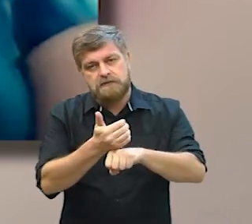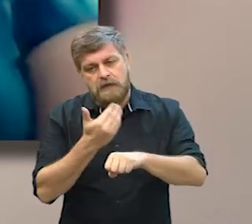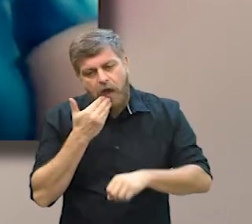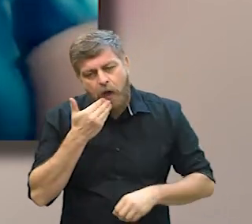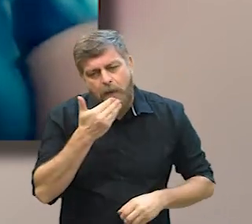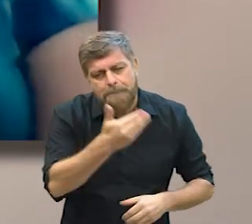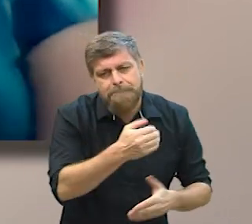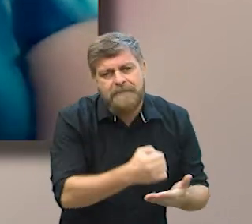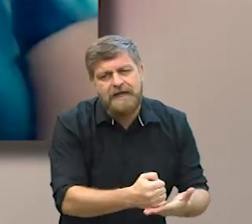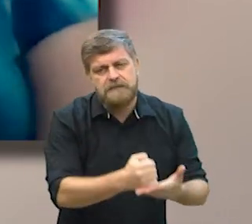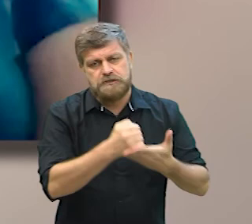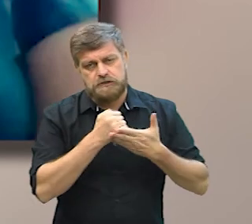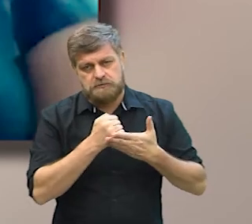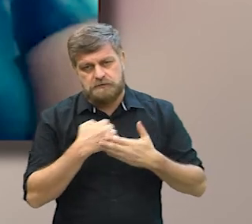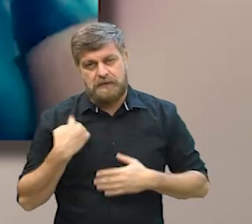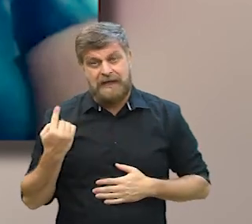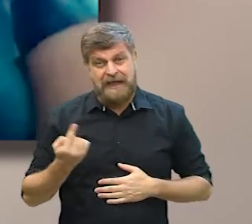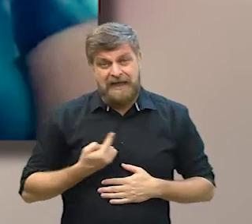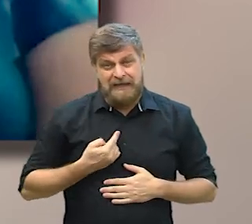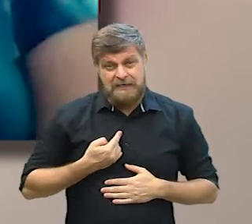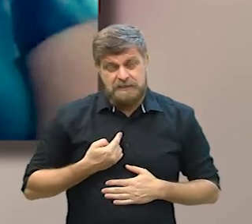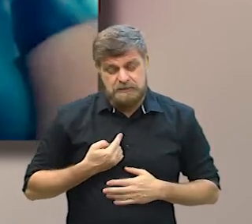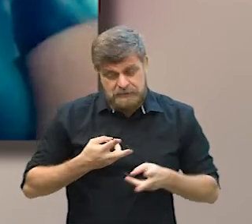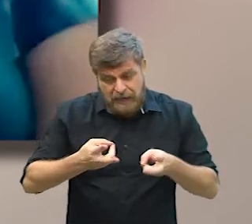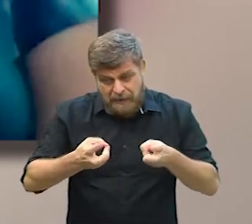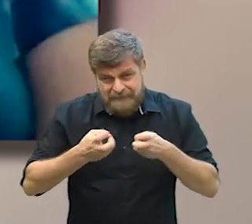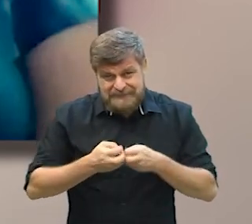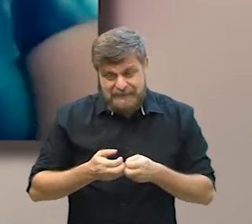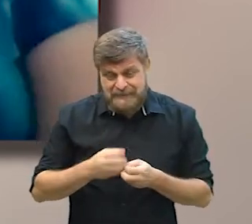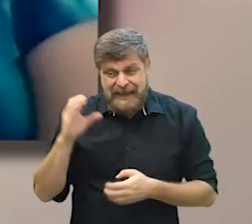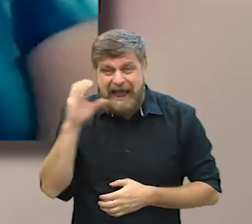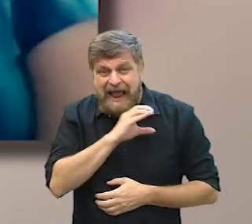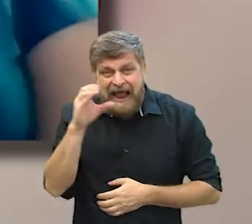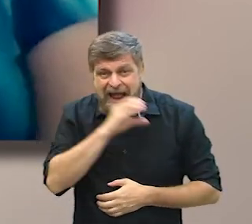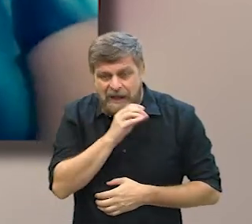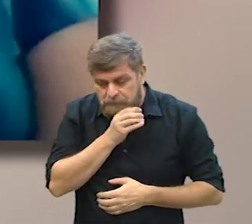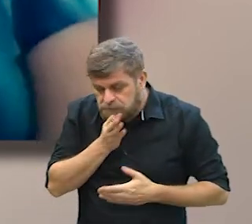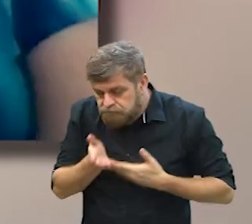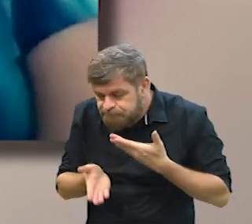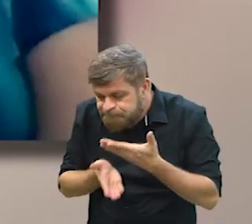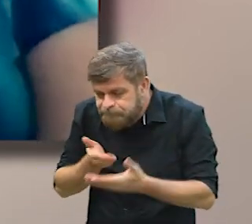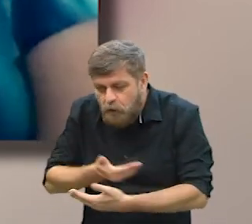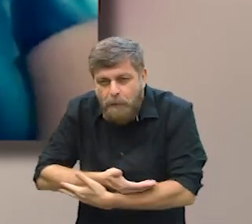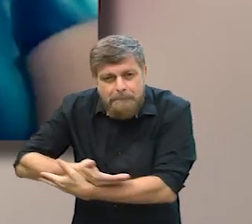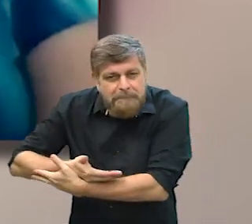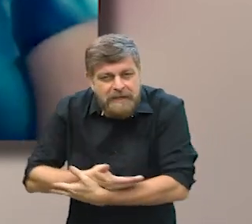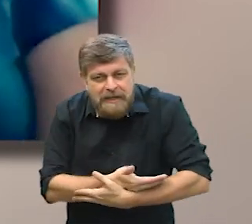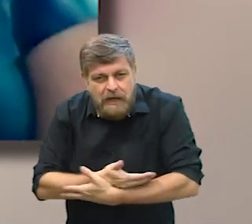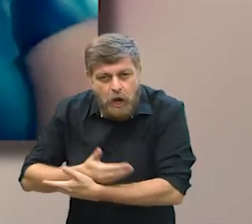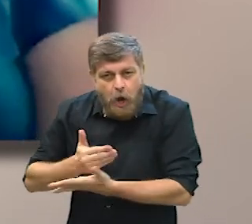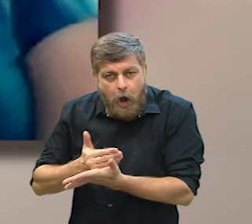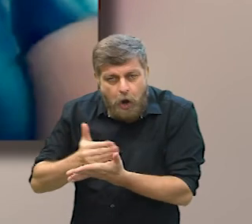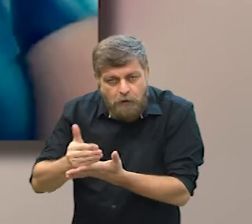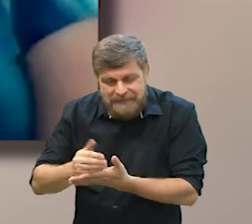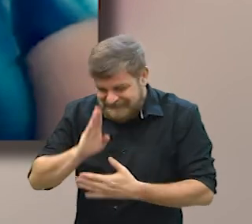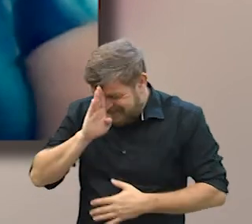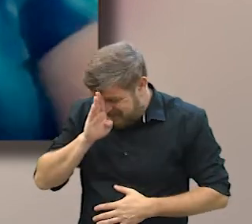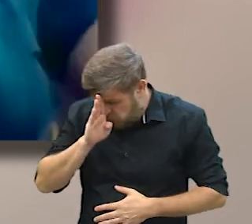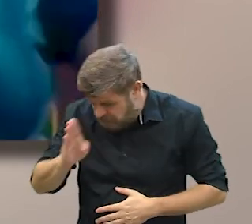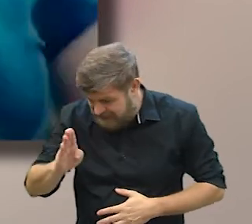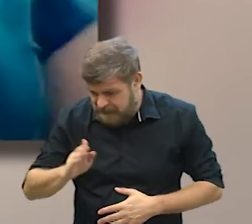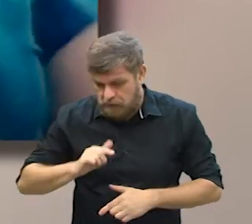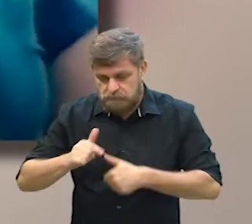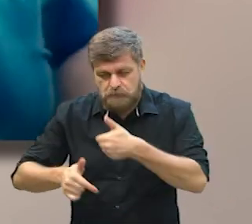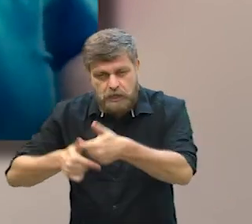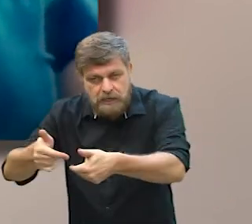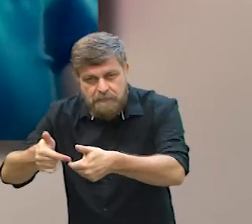de um profissional, porque nós percebemos que quanto mais precoce nós podemos fazer uma intervenção, né? Seja uma